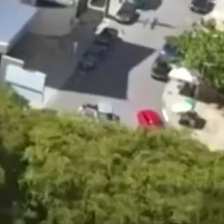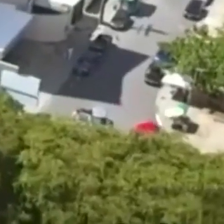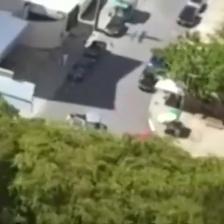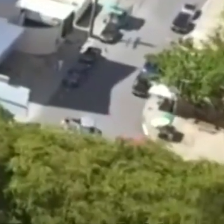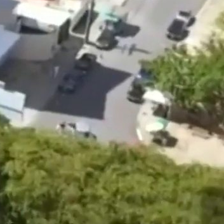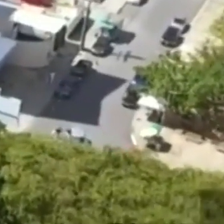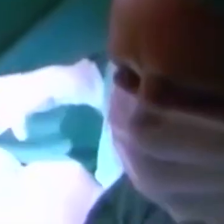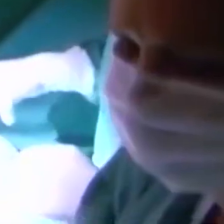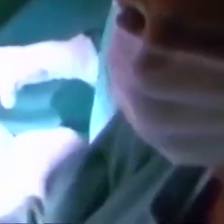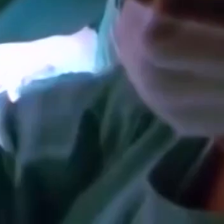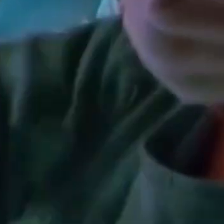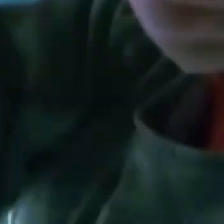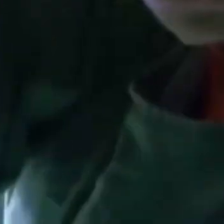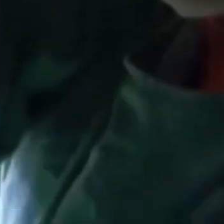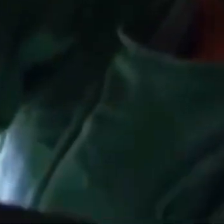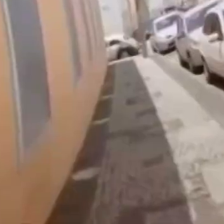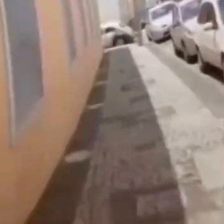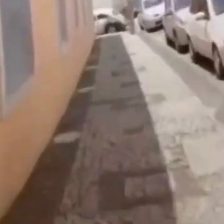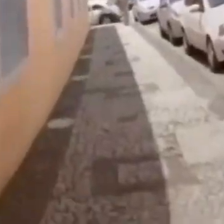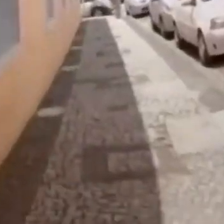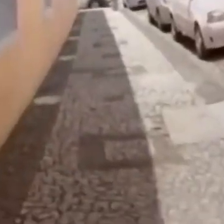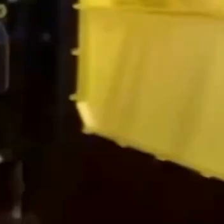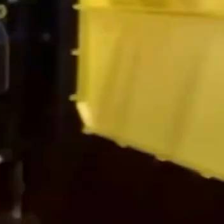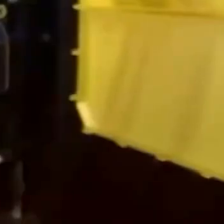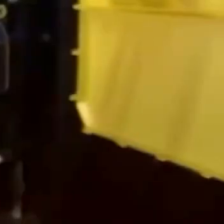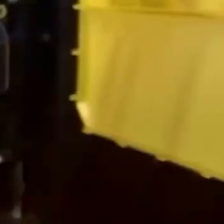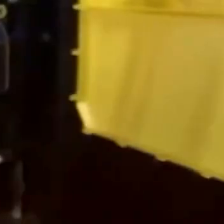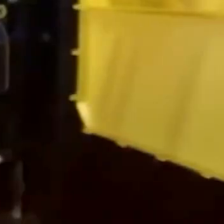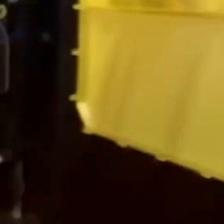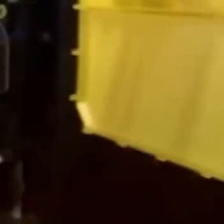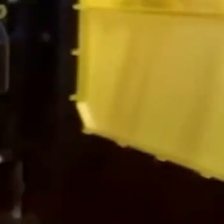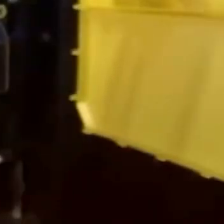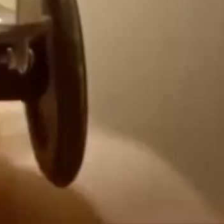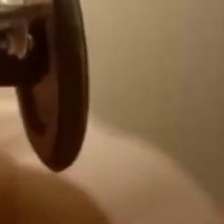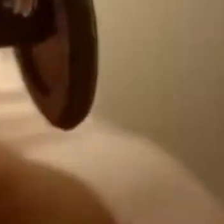O estado é polo médico, tecnológico,